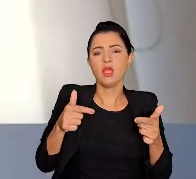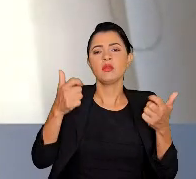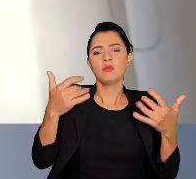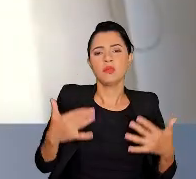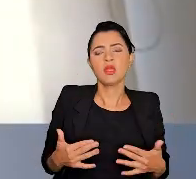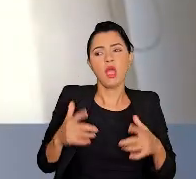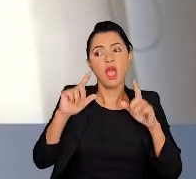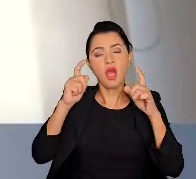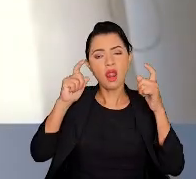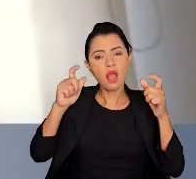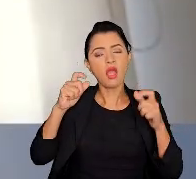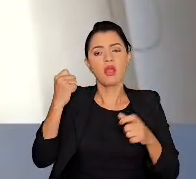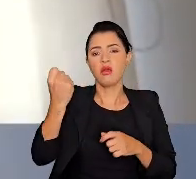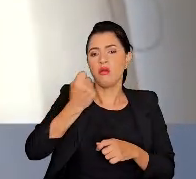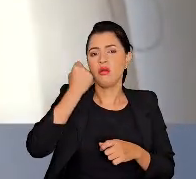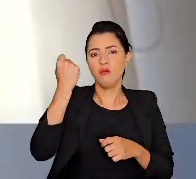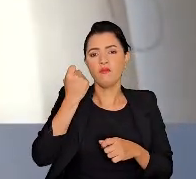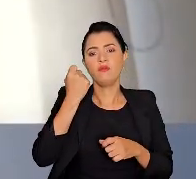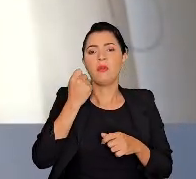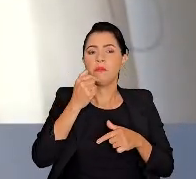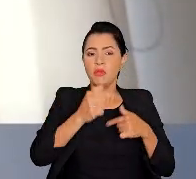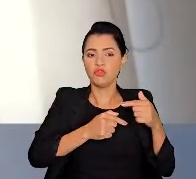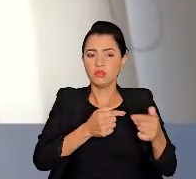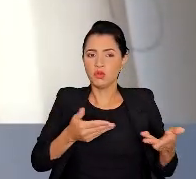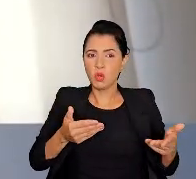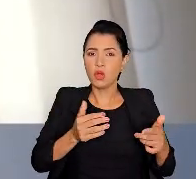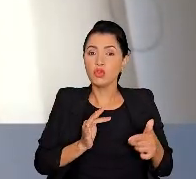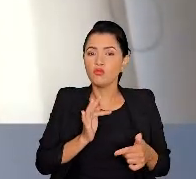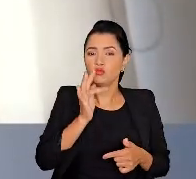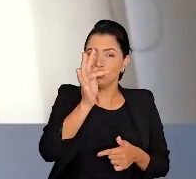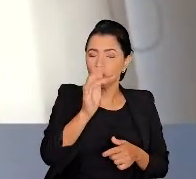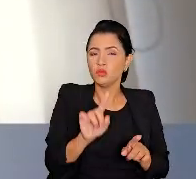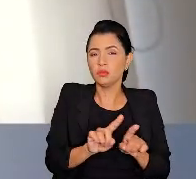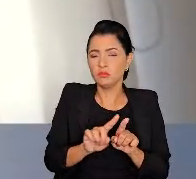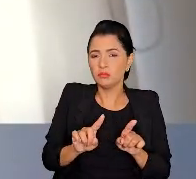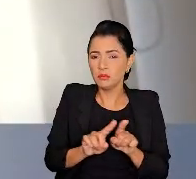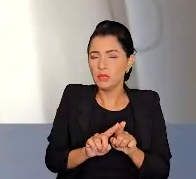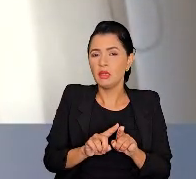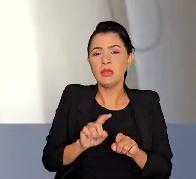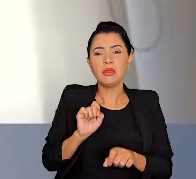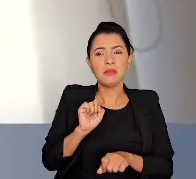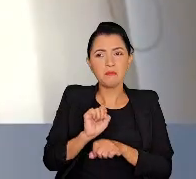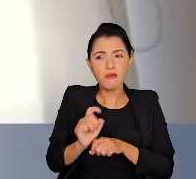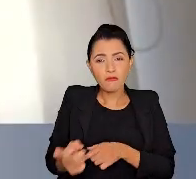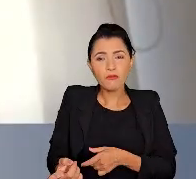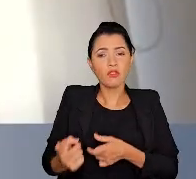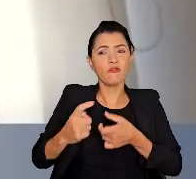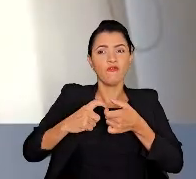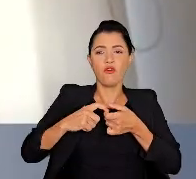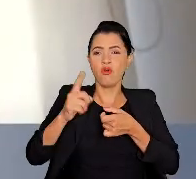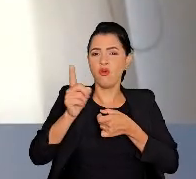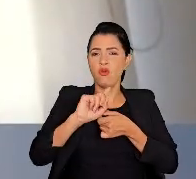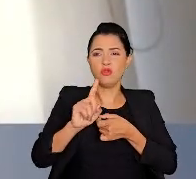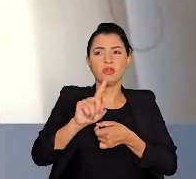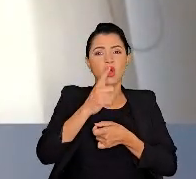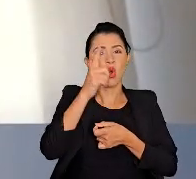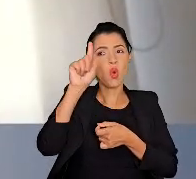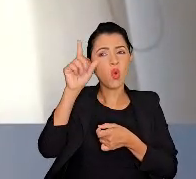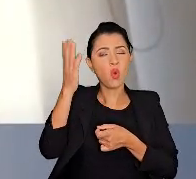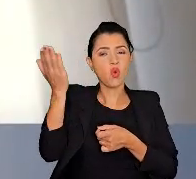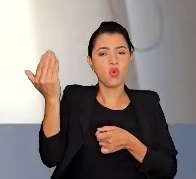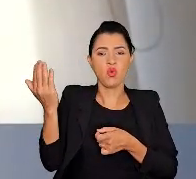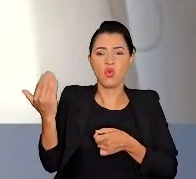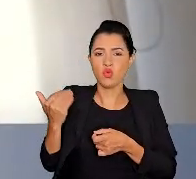alerta grave para as gerações de hoje e de amanhã, para que se impeça a reinstauração de velhos e